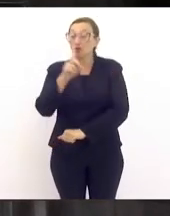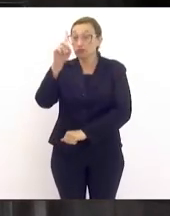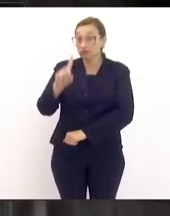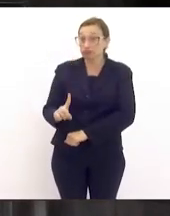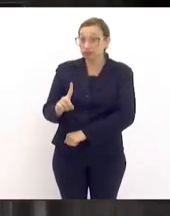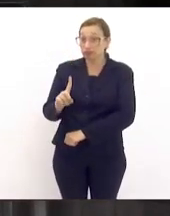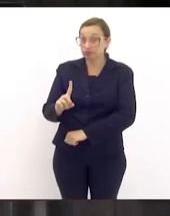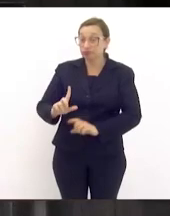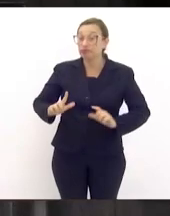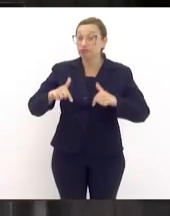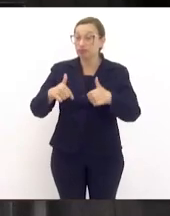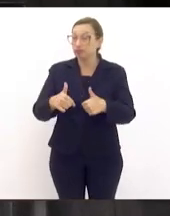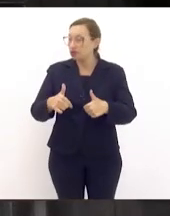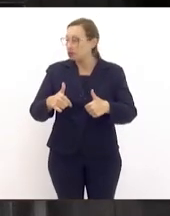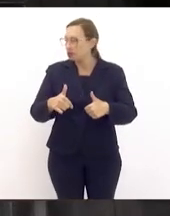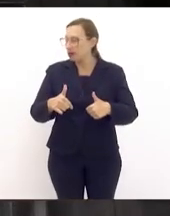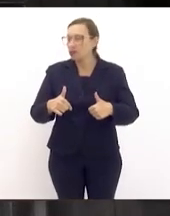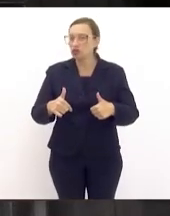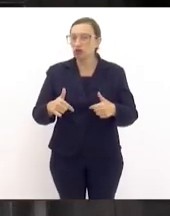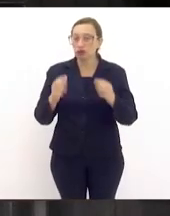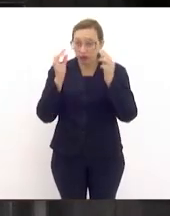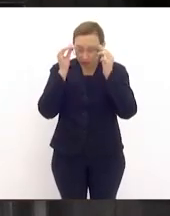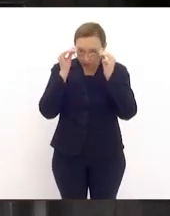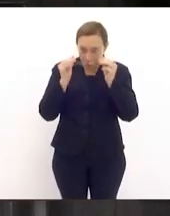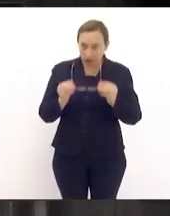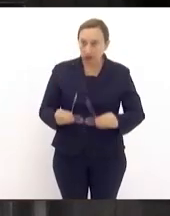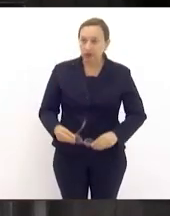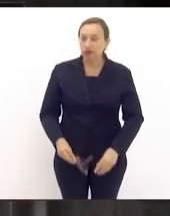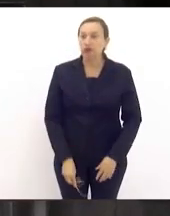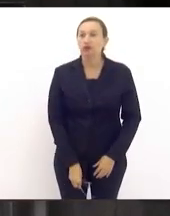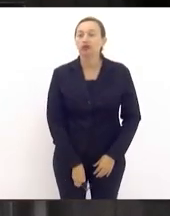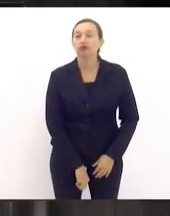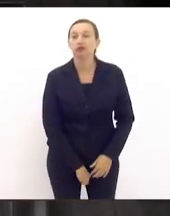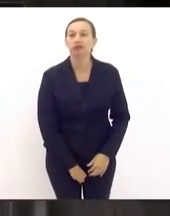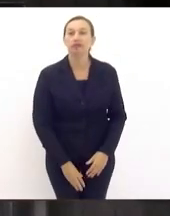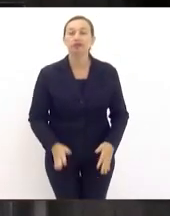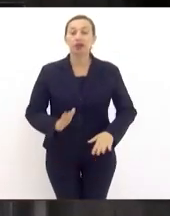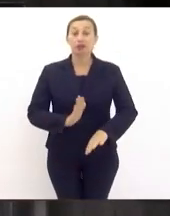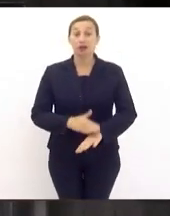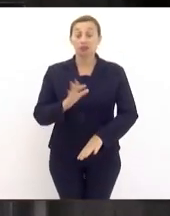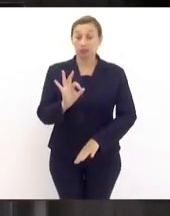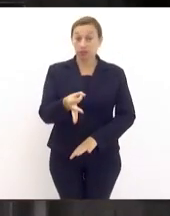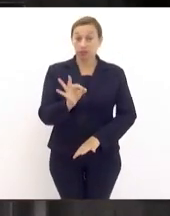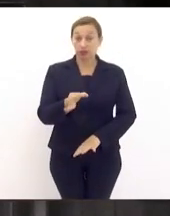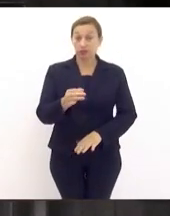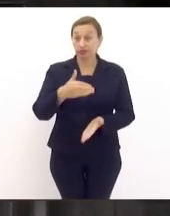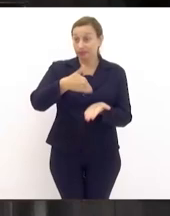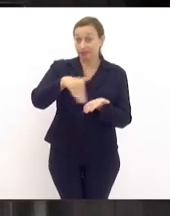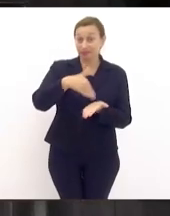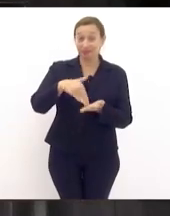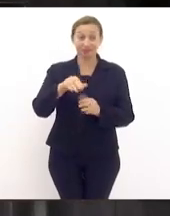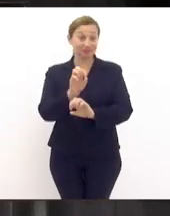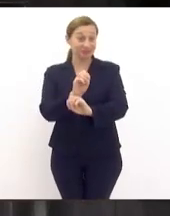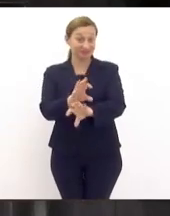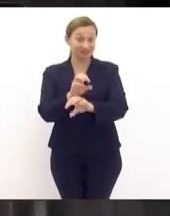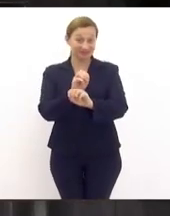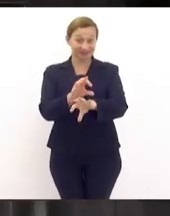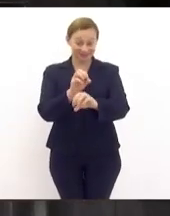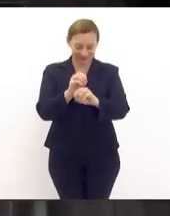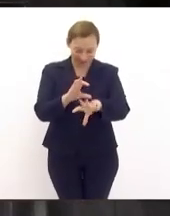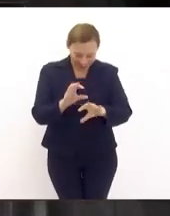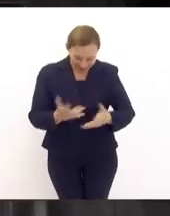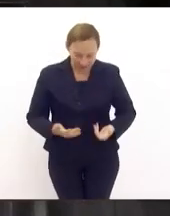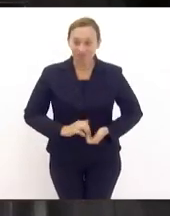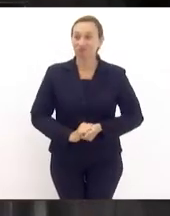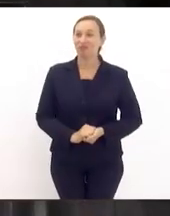estavam agindo em cima disso. E com uma orientação mais assertiva da Secretaria de Educação e a